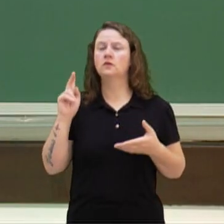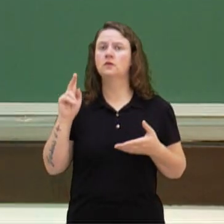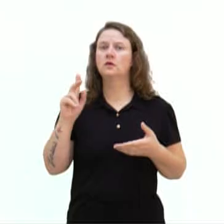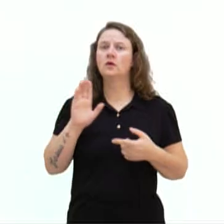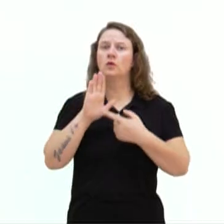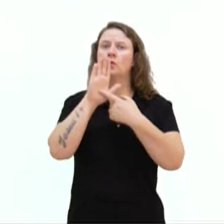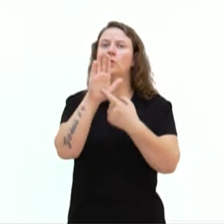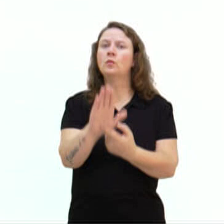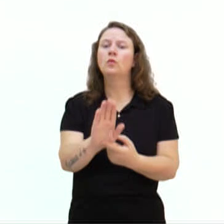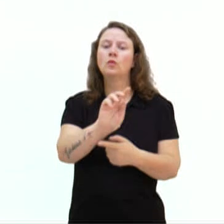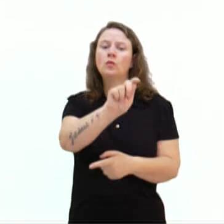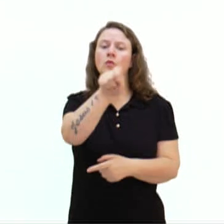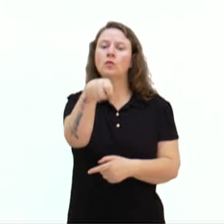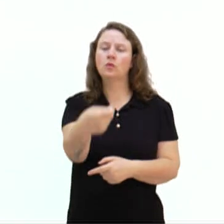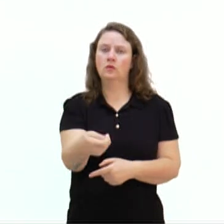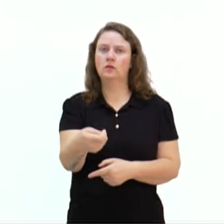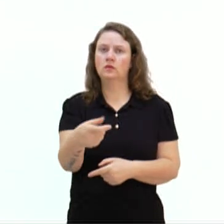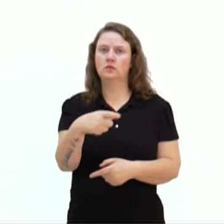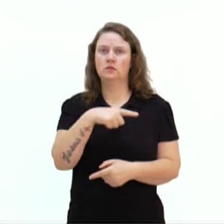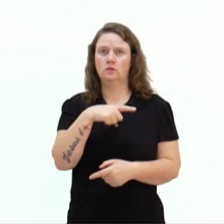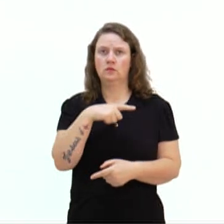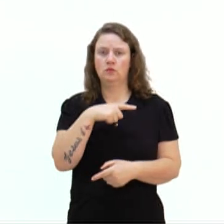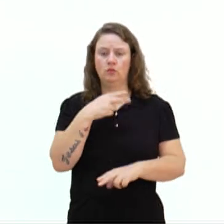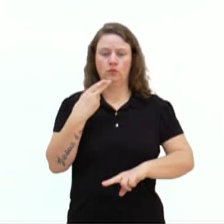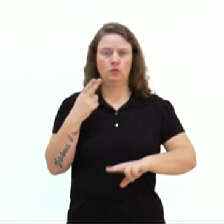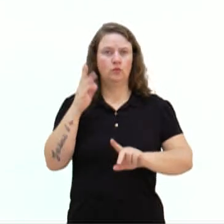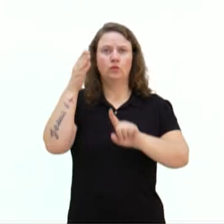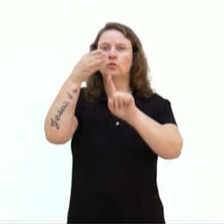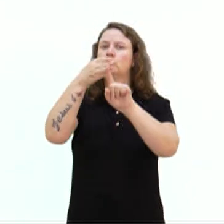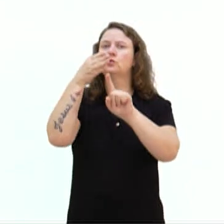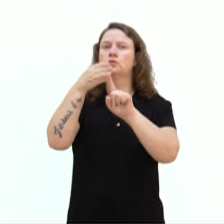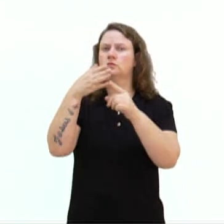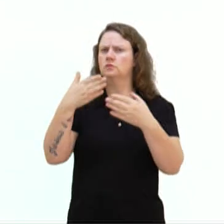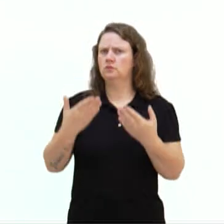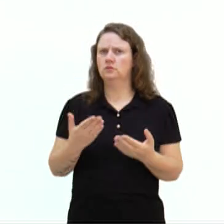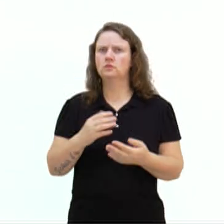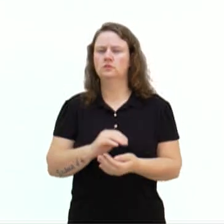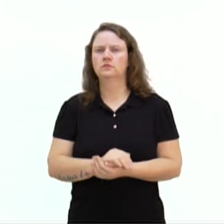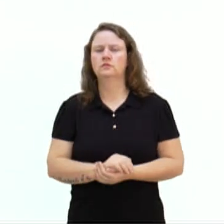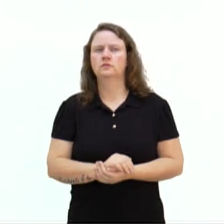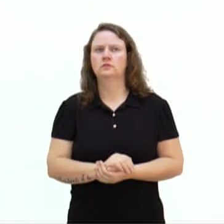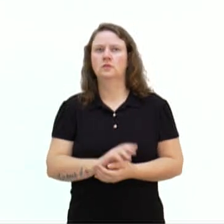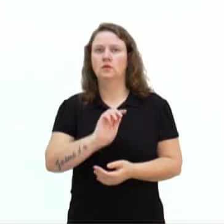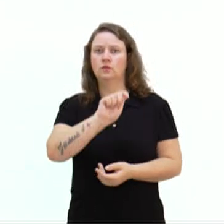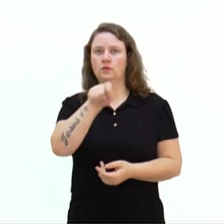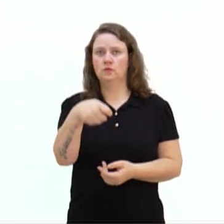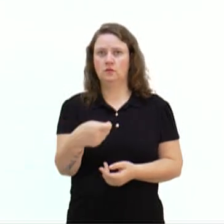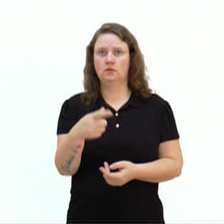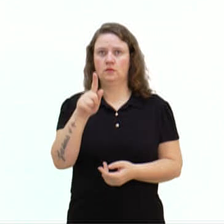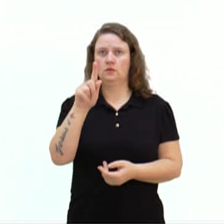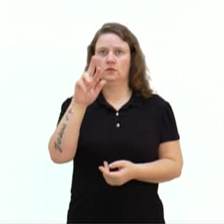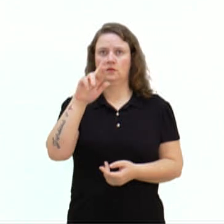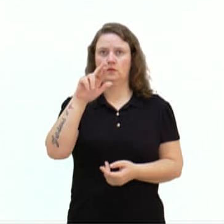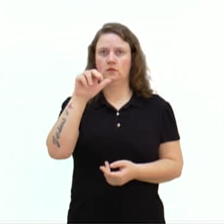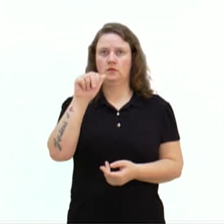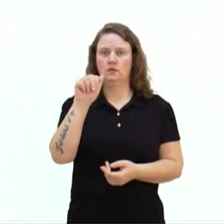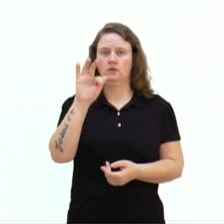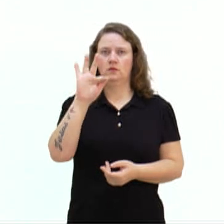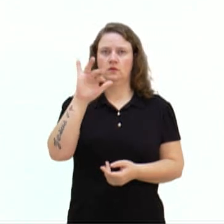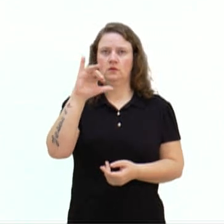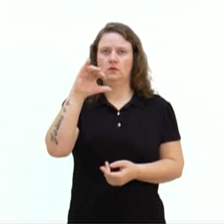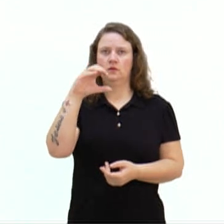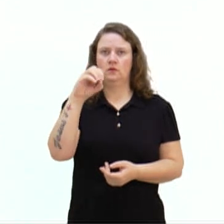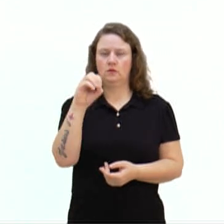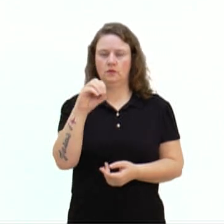sinal gráfico que possui as seguintes funções. Sinal gráfico, né? É um dos, do que nós chamamos de